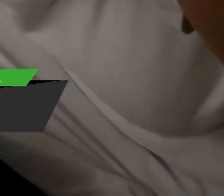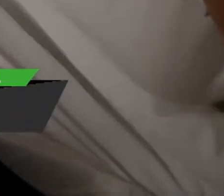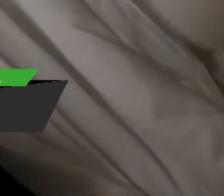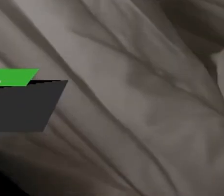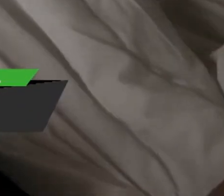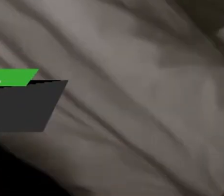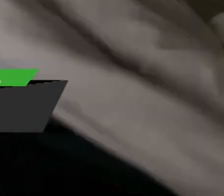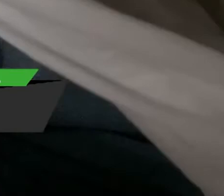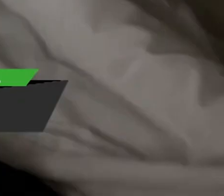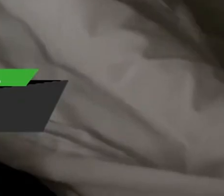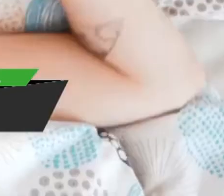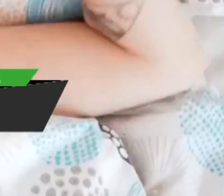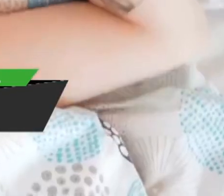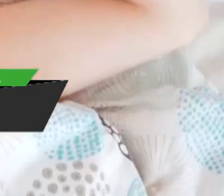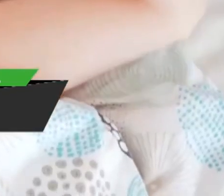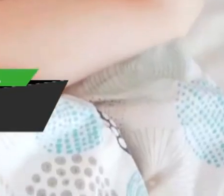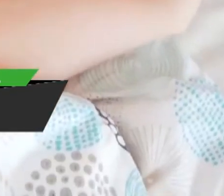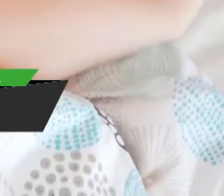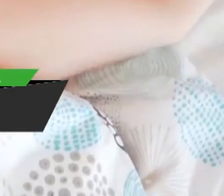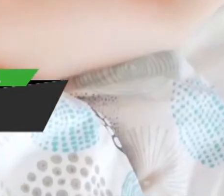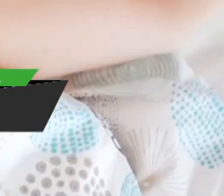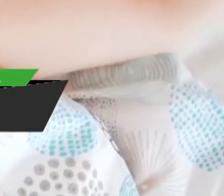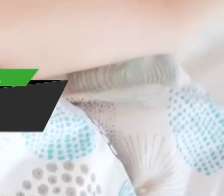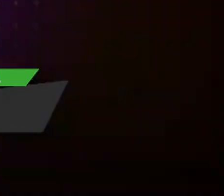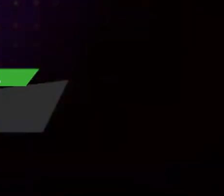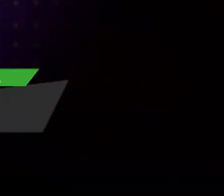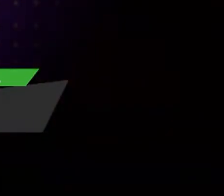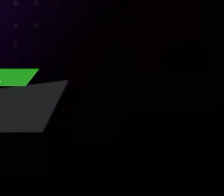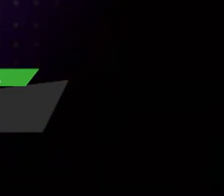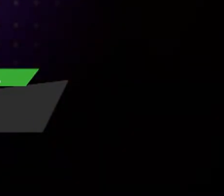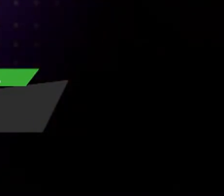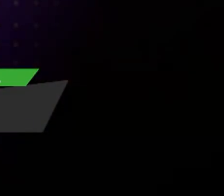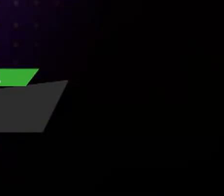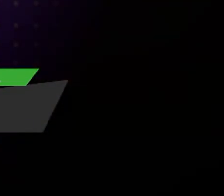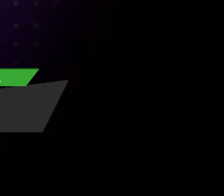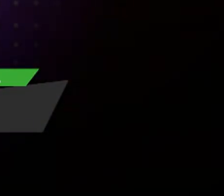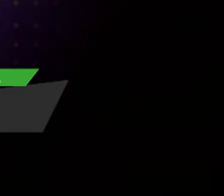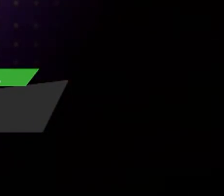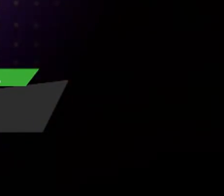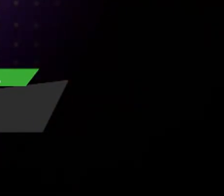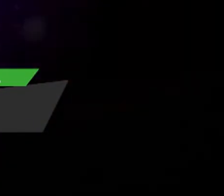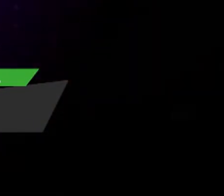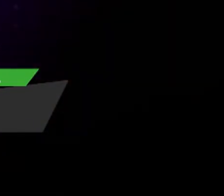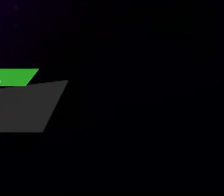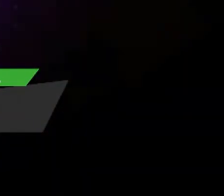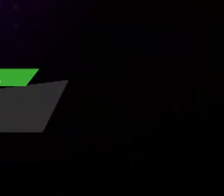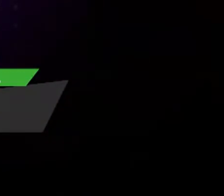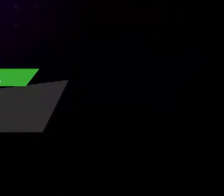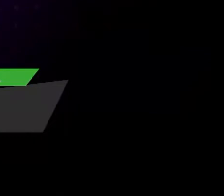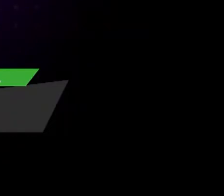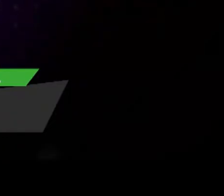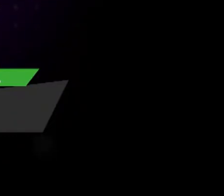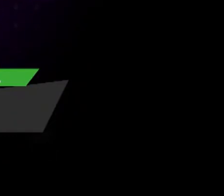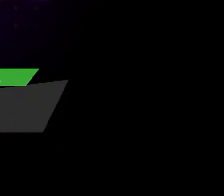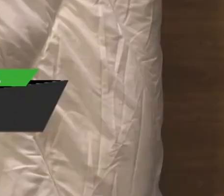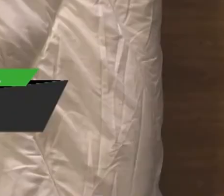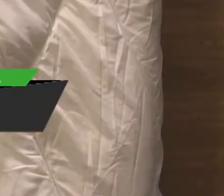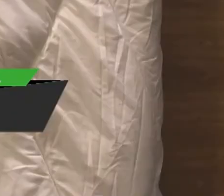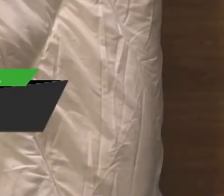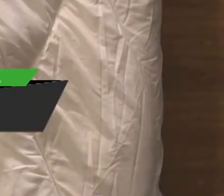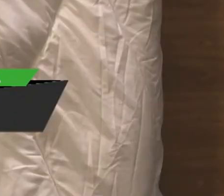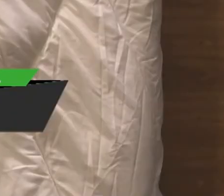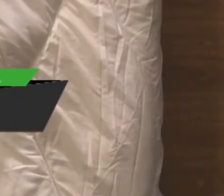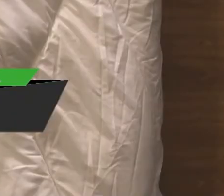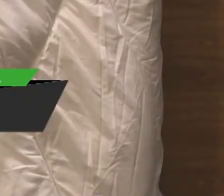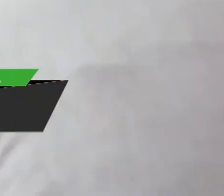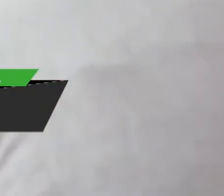pensionista, dona de casa e para quem ganha um salário mínimo por mês. Você pode, você merece. Então corra e ligue agora. É a